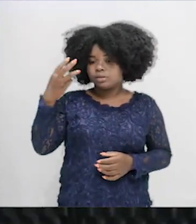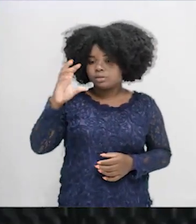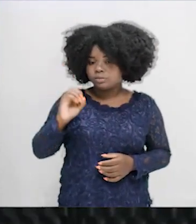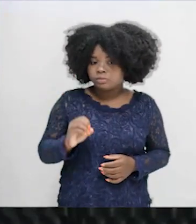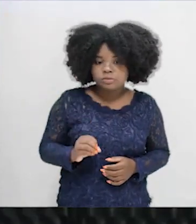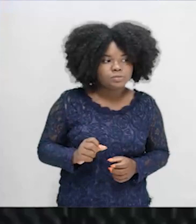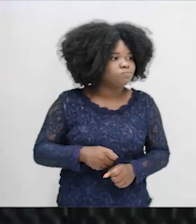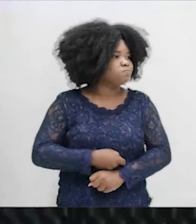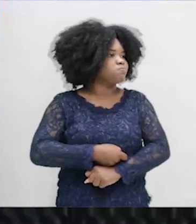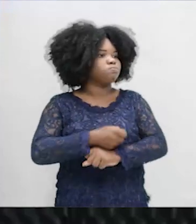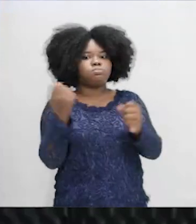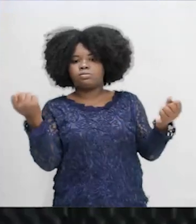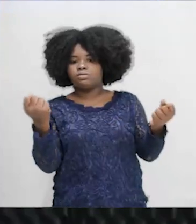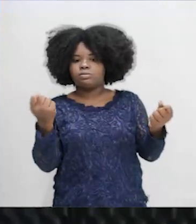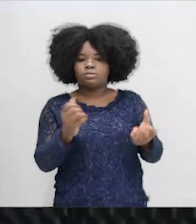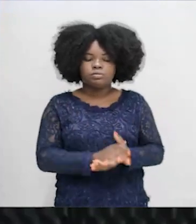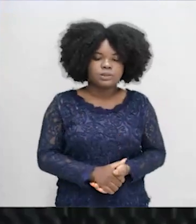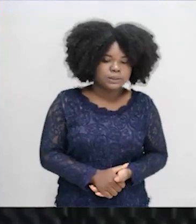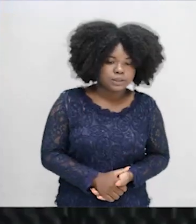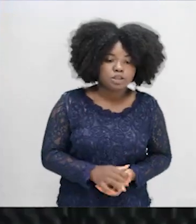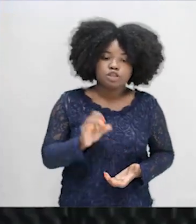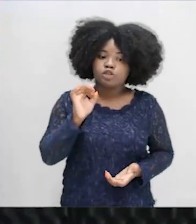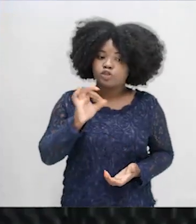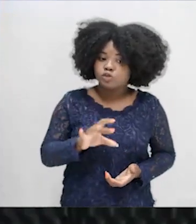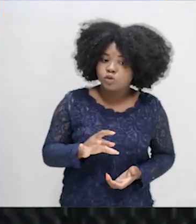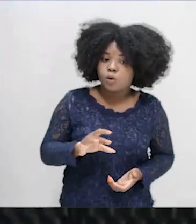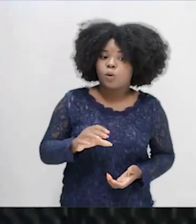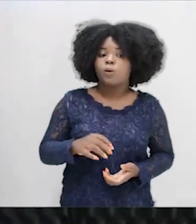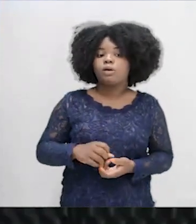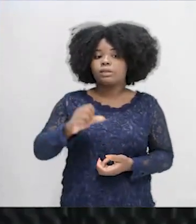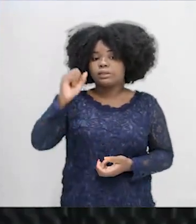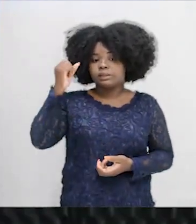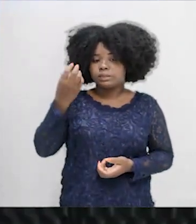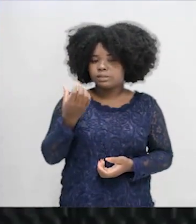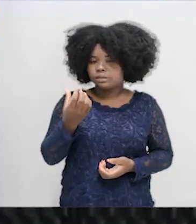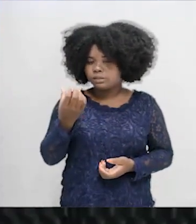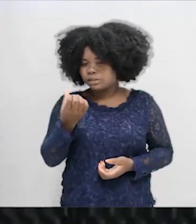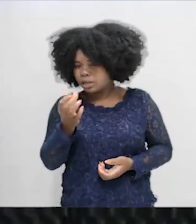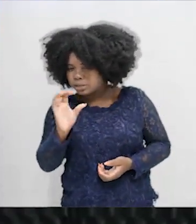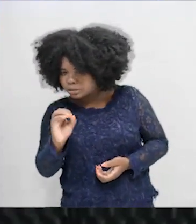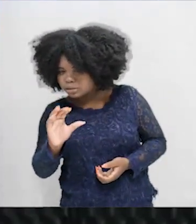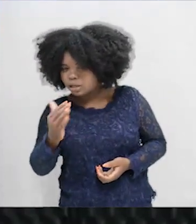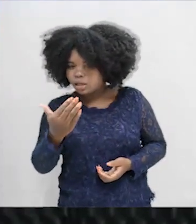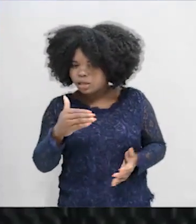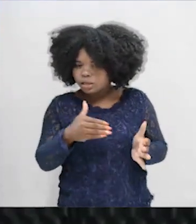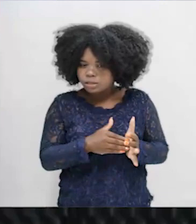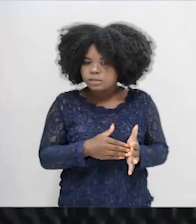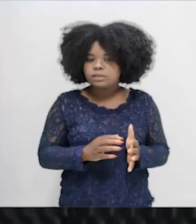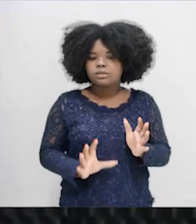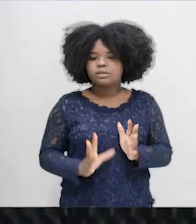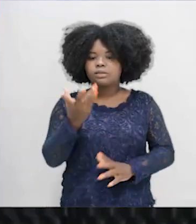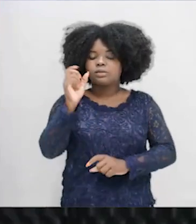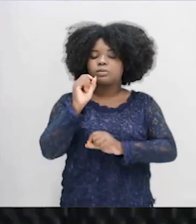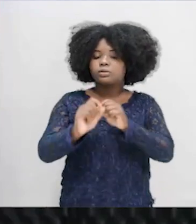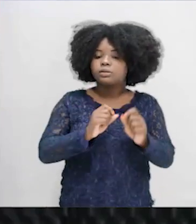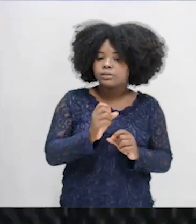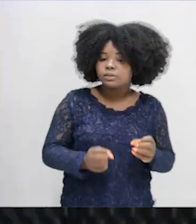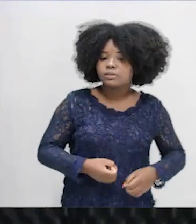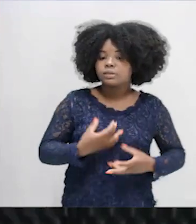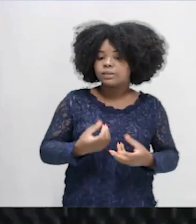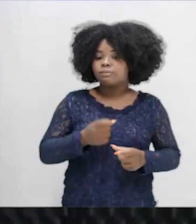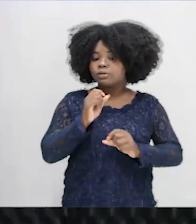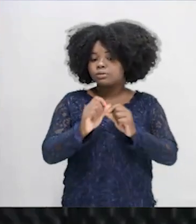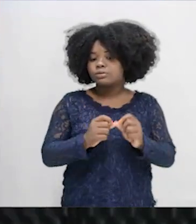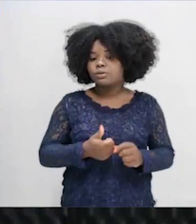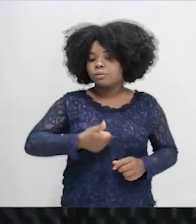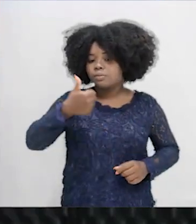era impensável nos anos 50. Só nos anos 60, final dos anos 60, é que surge o primeiro personagem de quadrinhos que a maioria